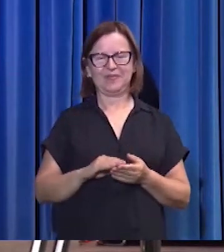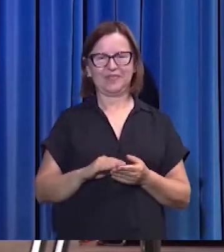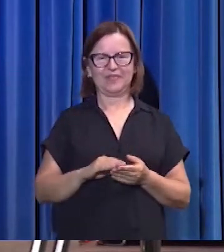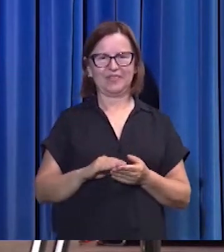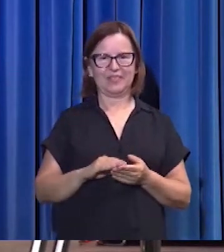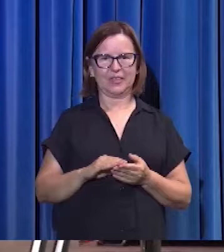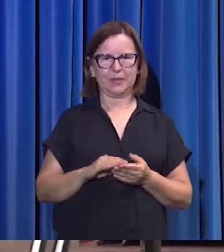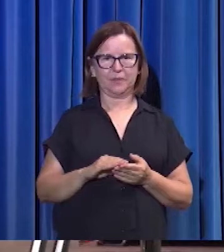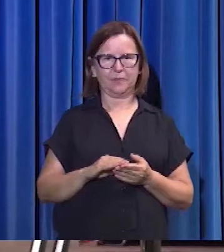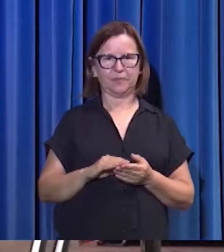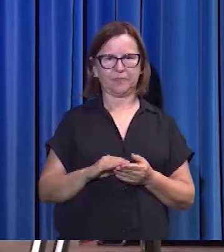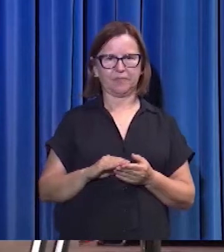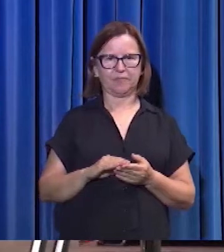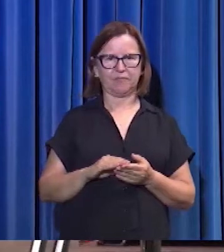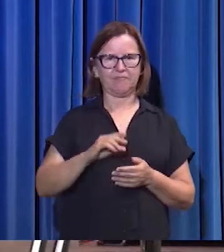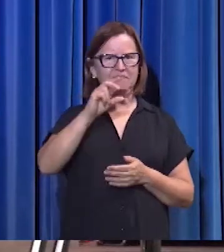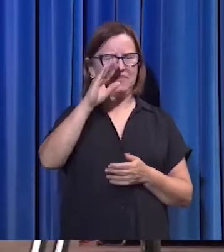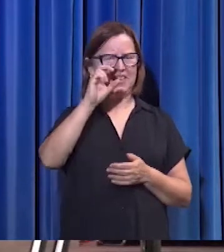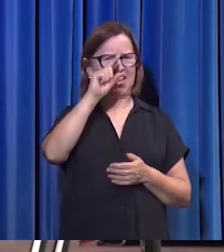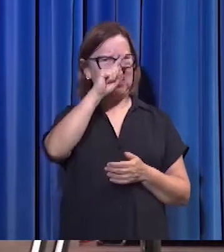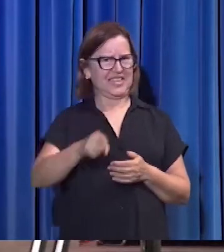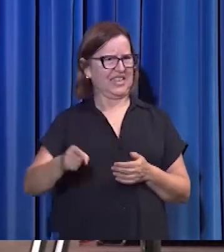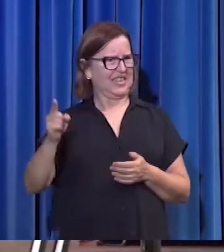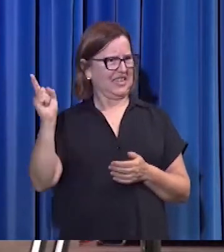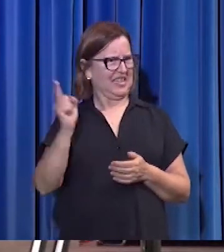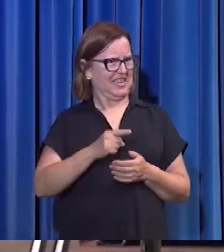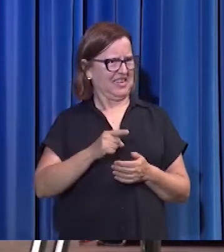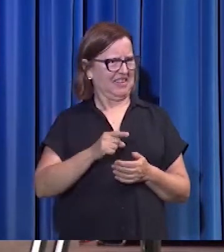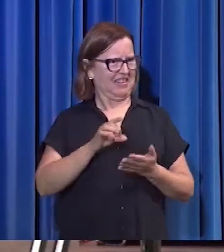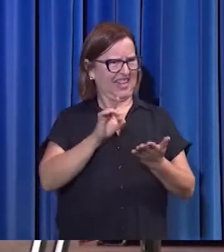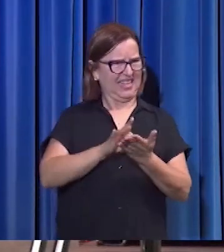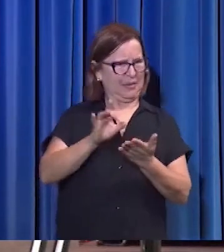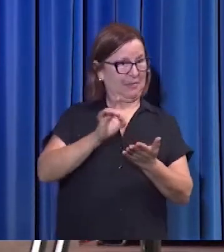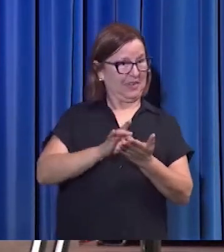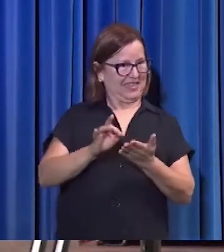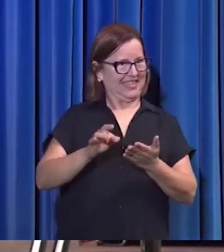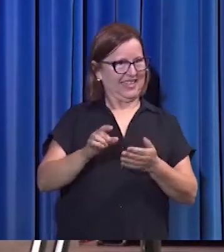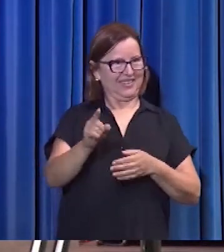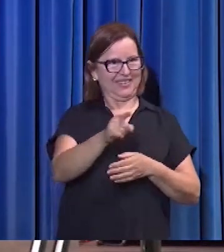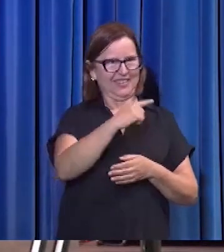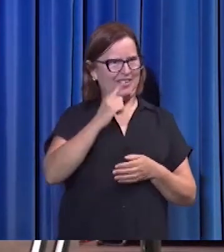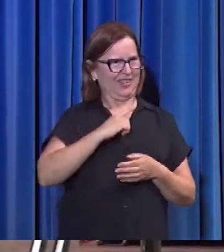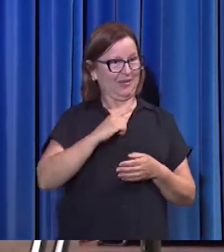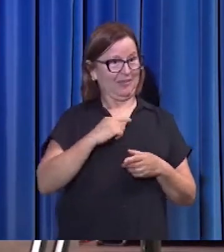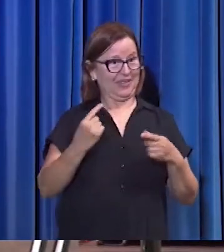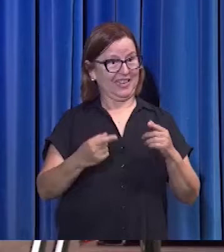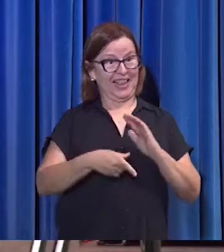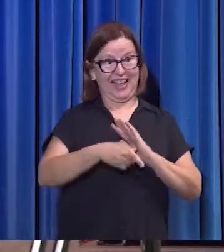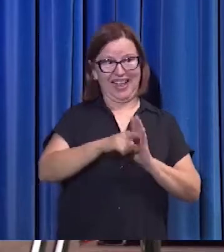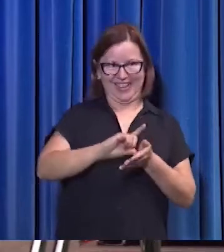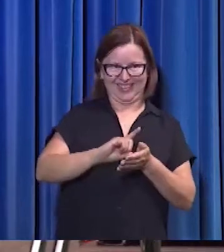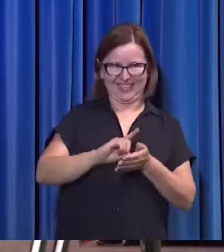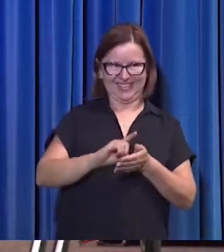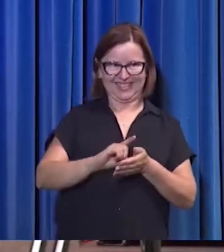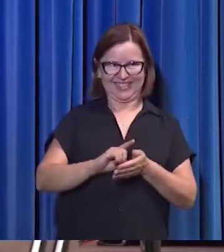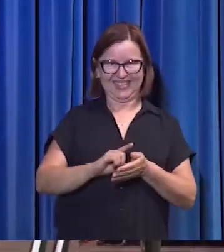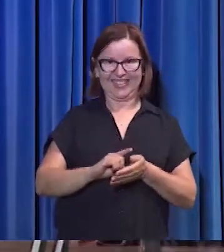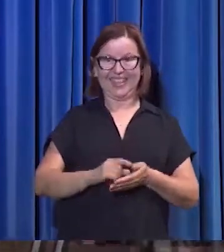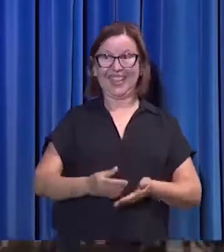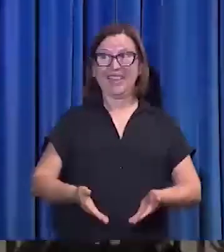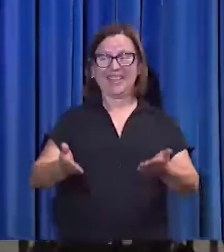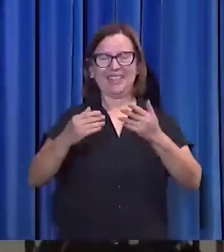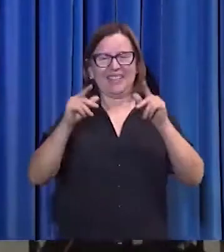Tirando a inimizade que nós tínhamos contra Ele e gerando em nós a